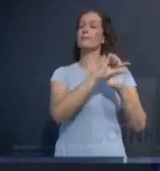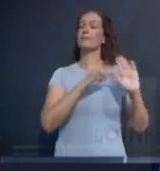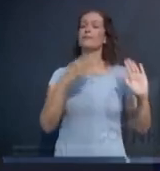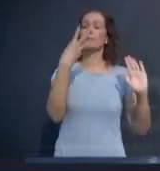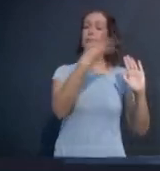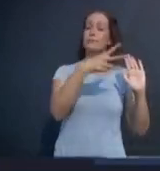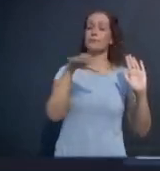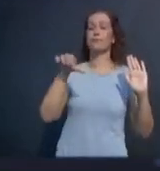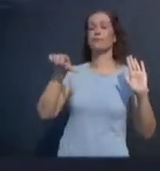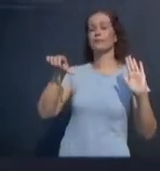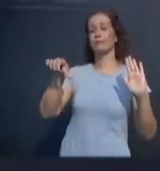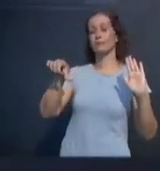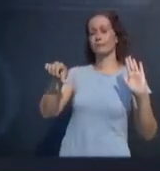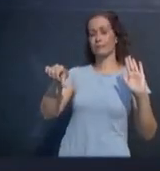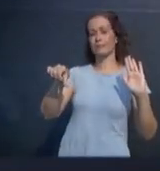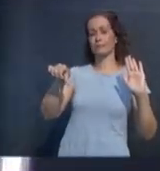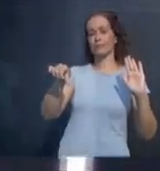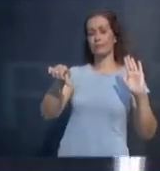39.